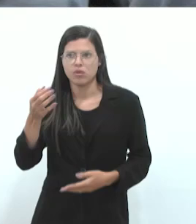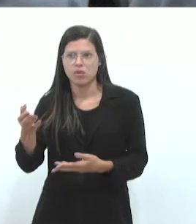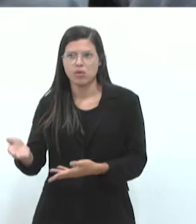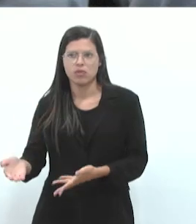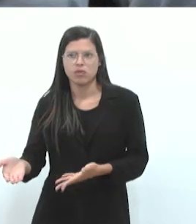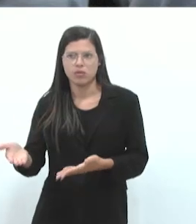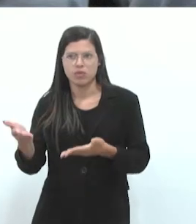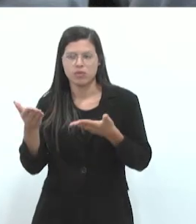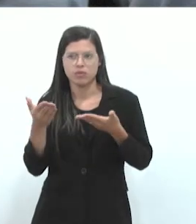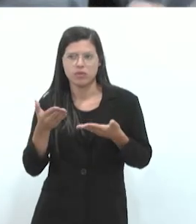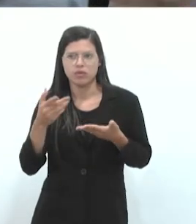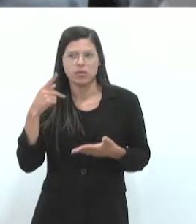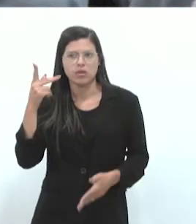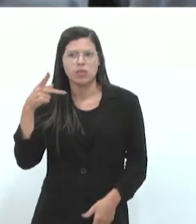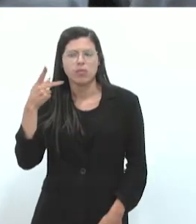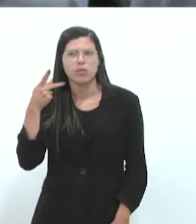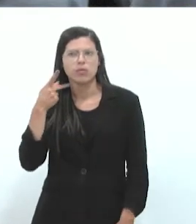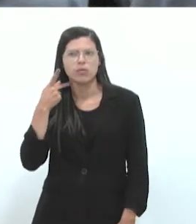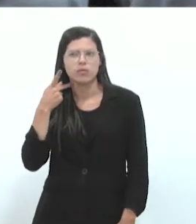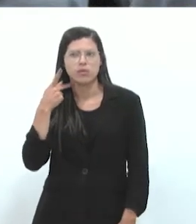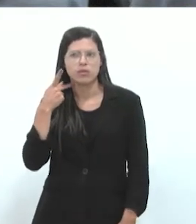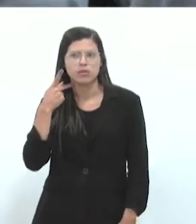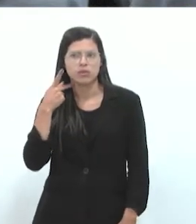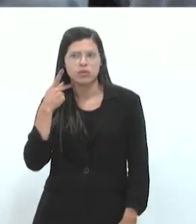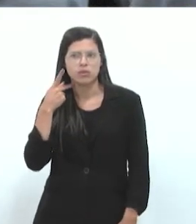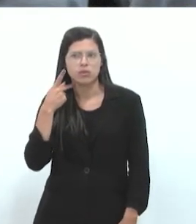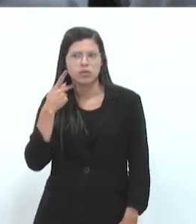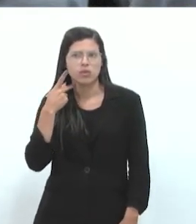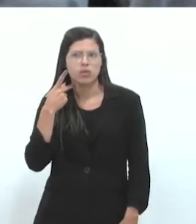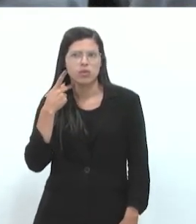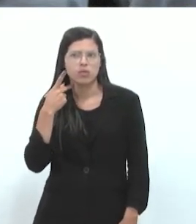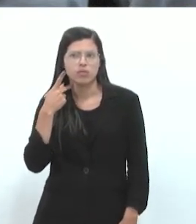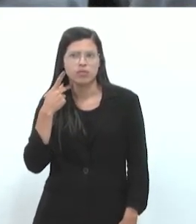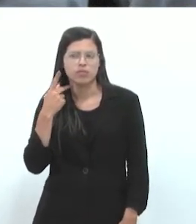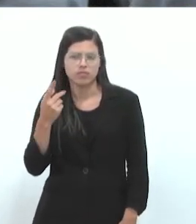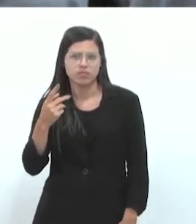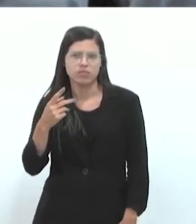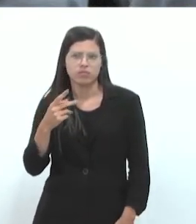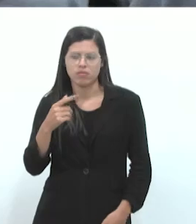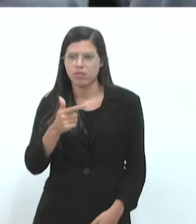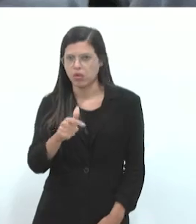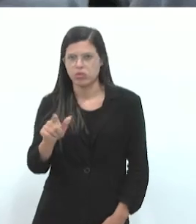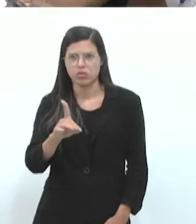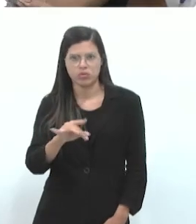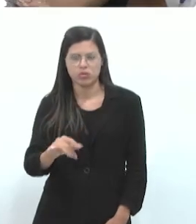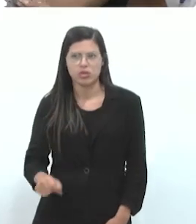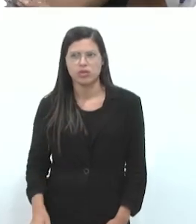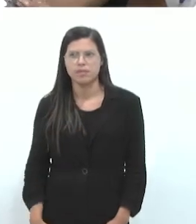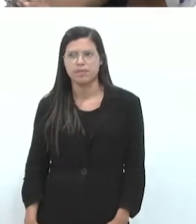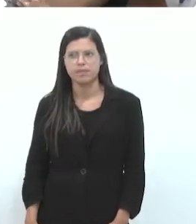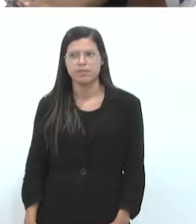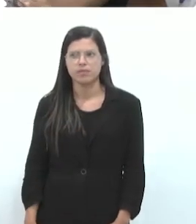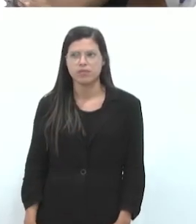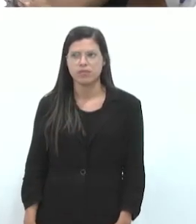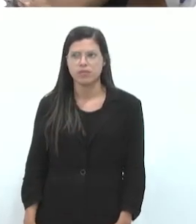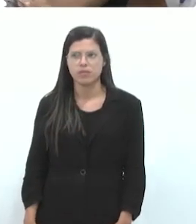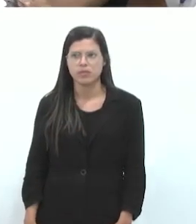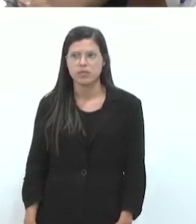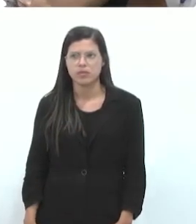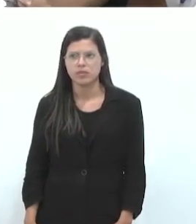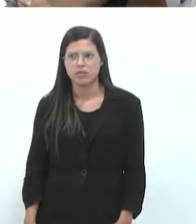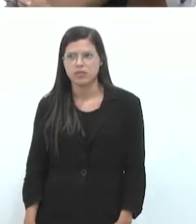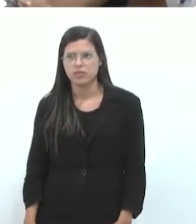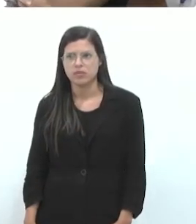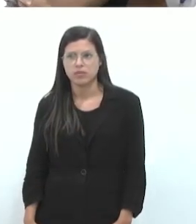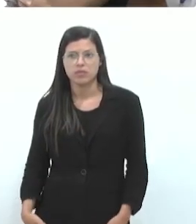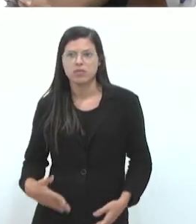o procurador para a próxima, se for possível. Lógico. Vossa Excelência Como que nós vamos fazer? Como é que a gente vai discutir